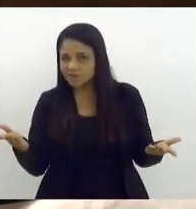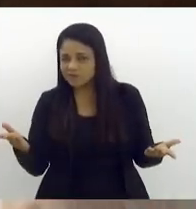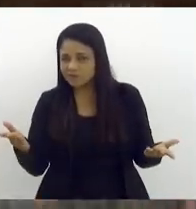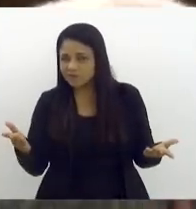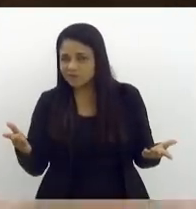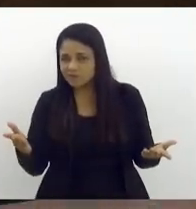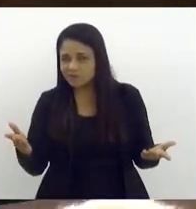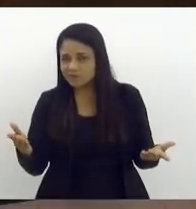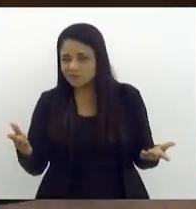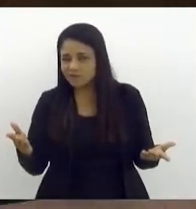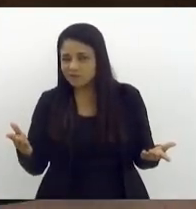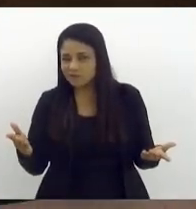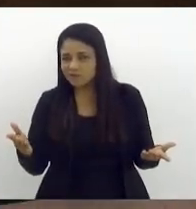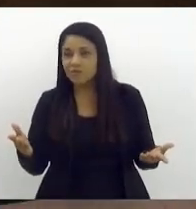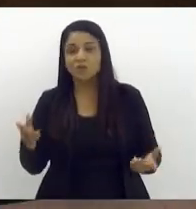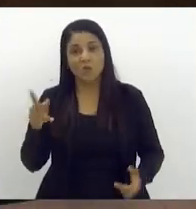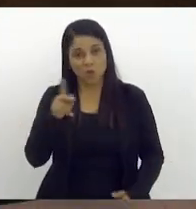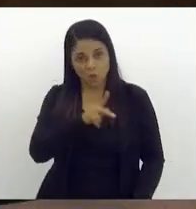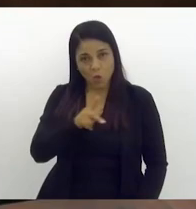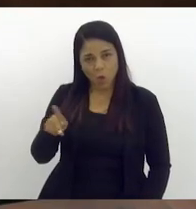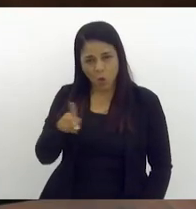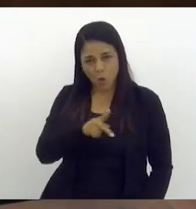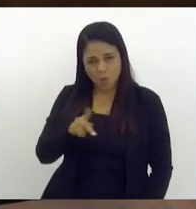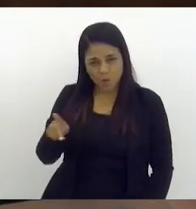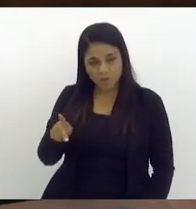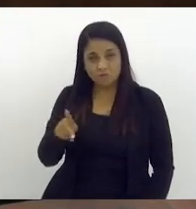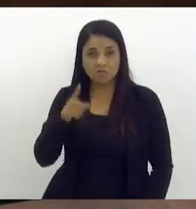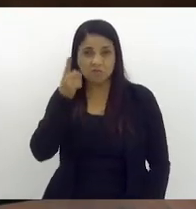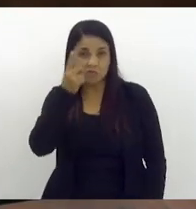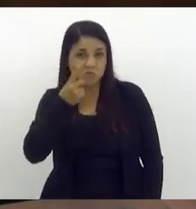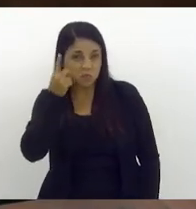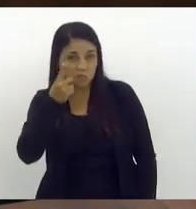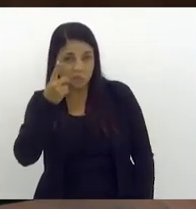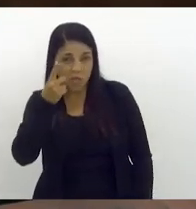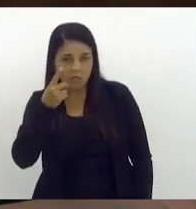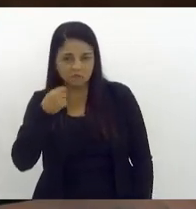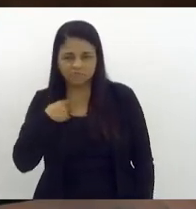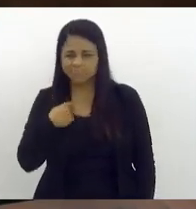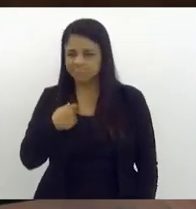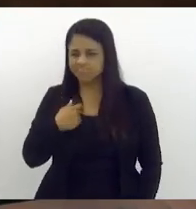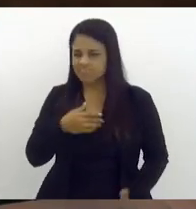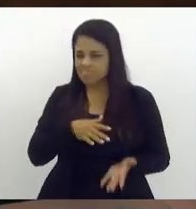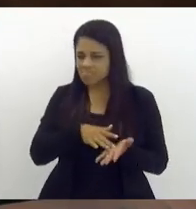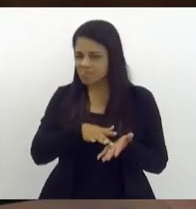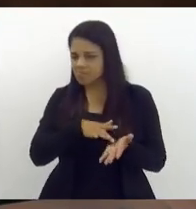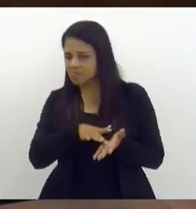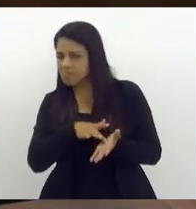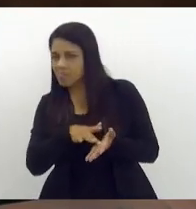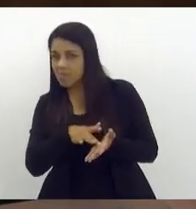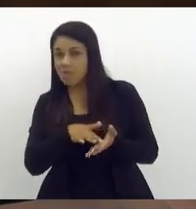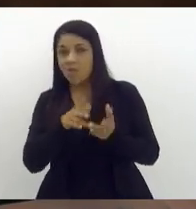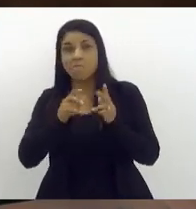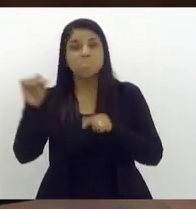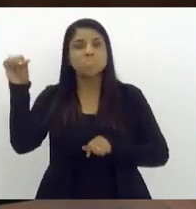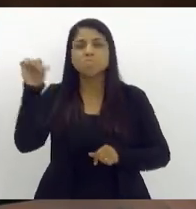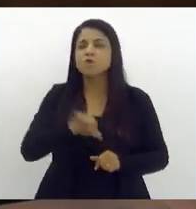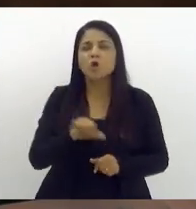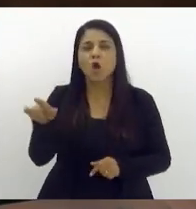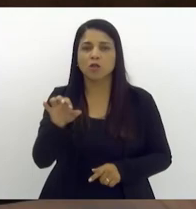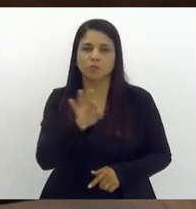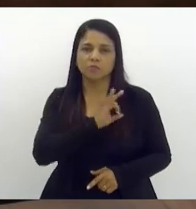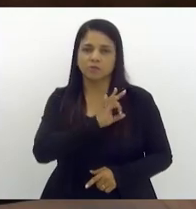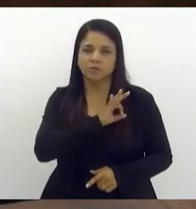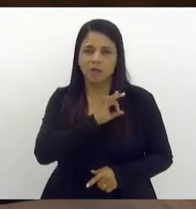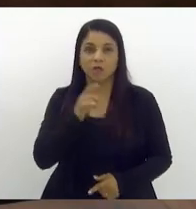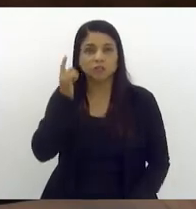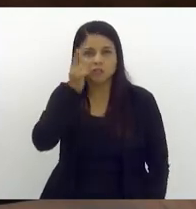um professor com má intenção, um deputado com má intenção, ele é muito pior que um policial quando faz besteira. Um deputado acaba com a